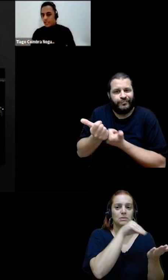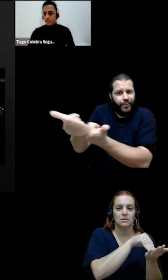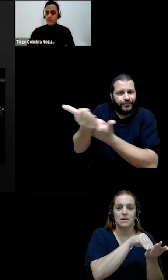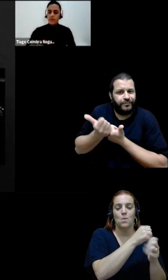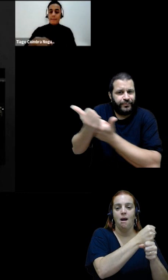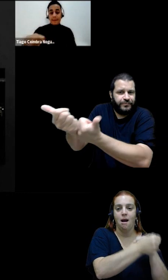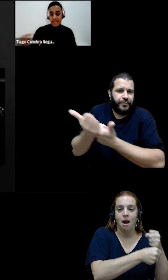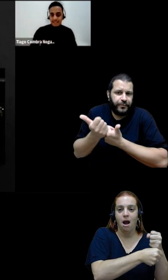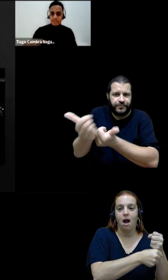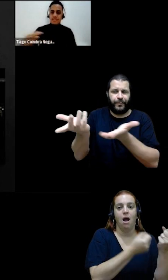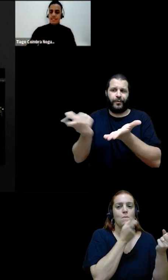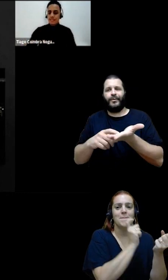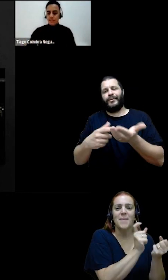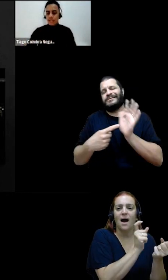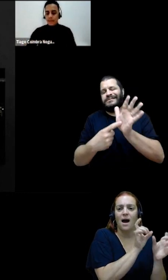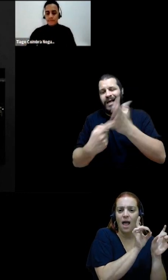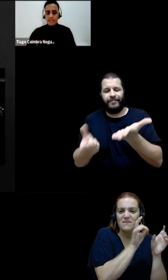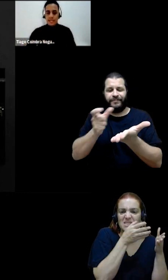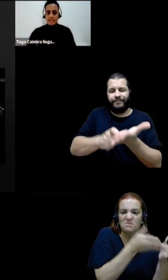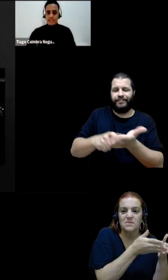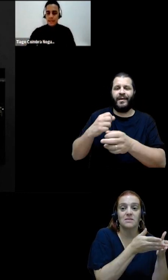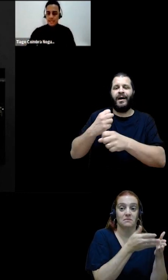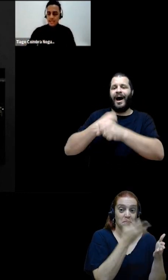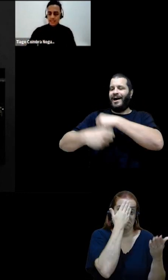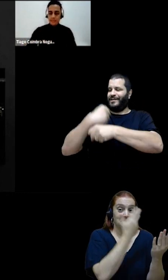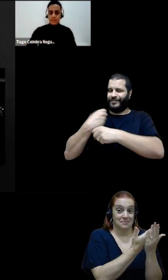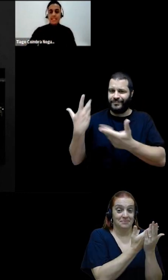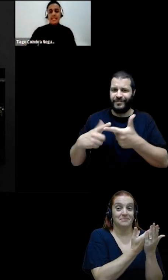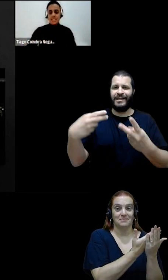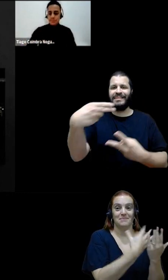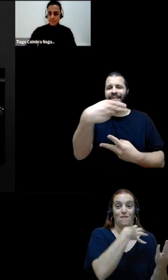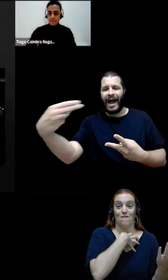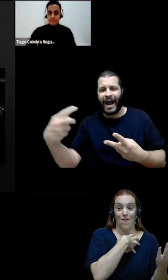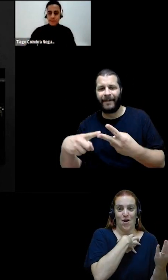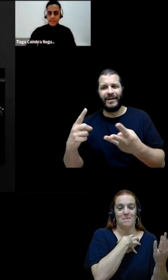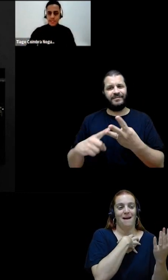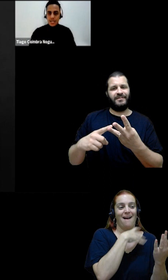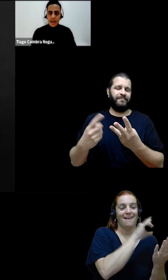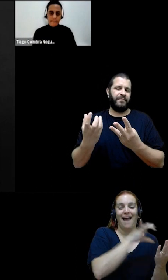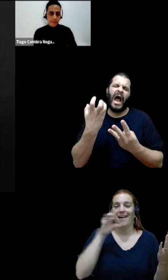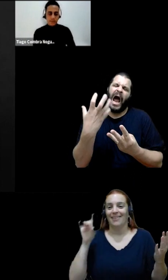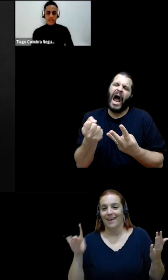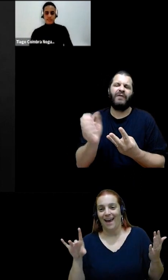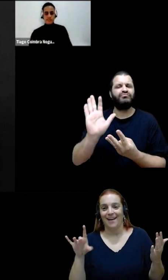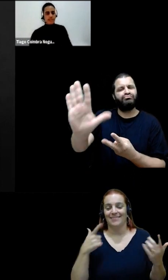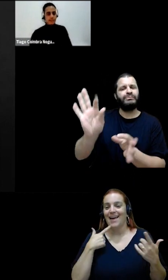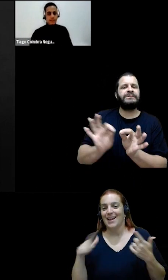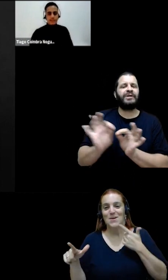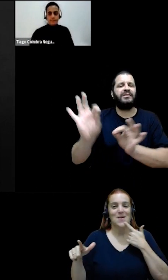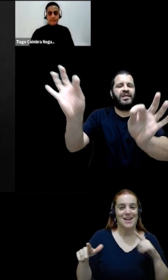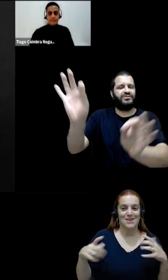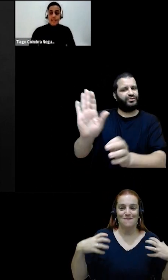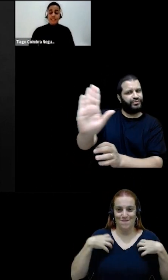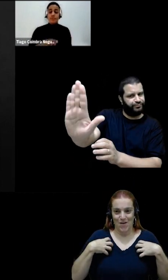um ano, uma palavra específica. Então, essa também, devido à modalidade, pode ser uma forma de apoio entre os